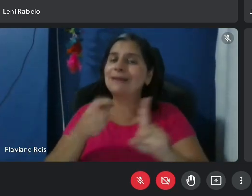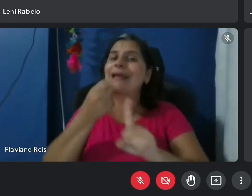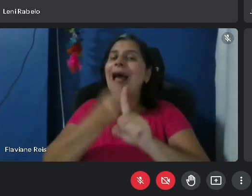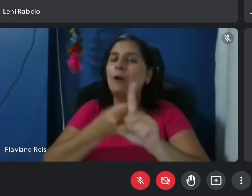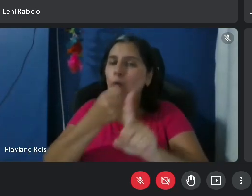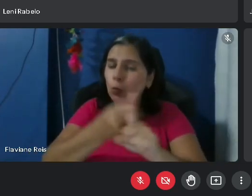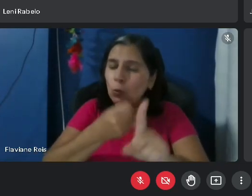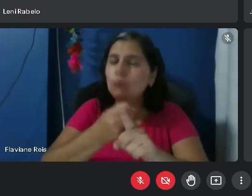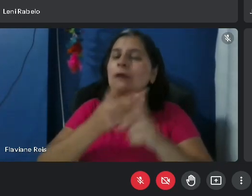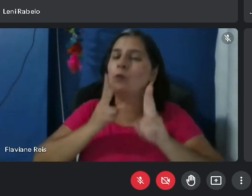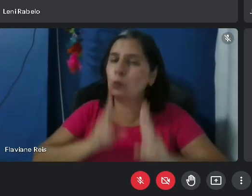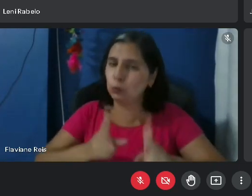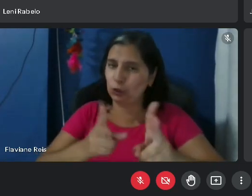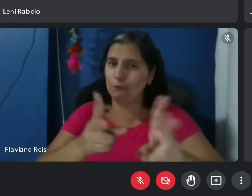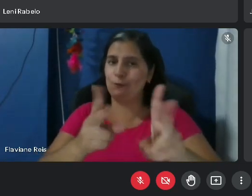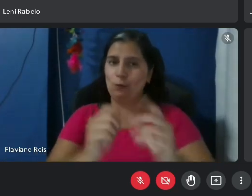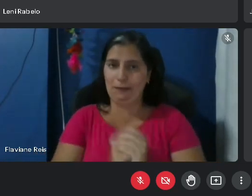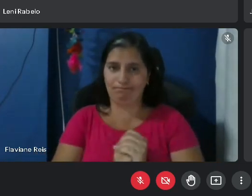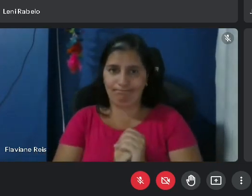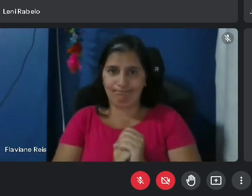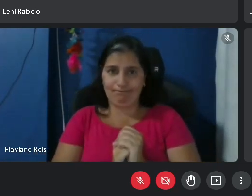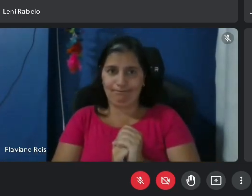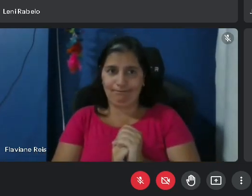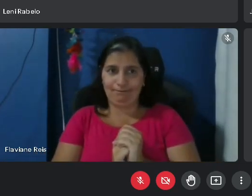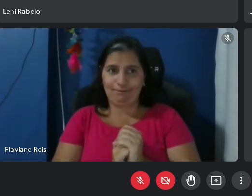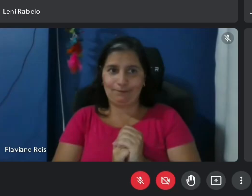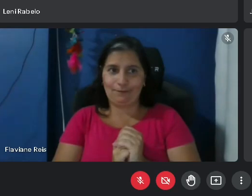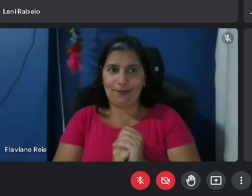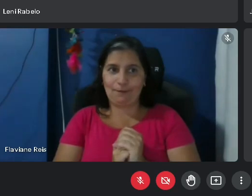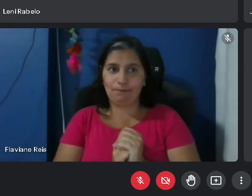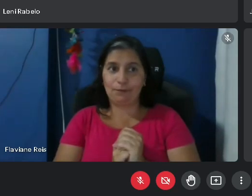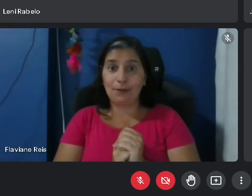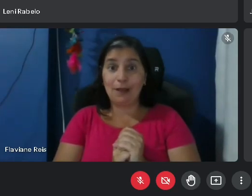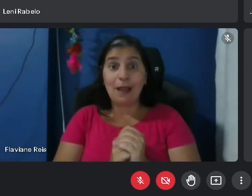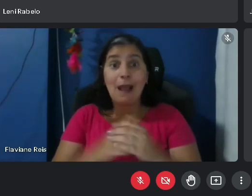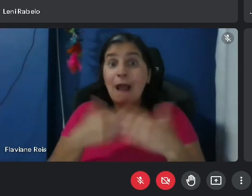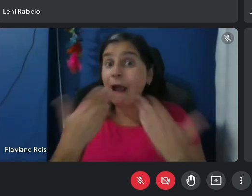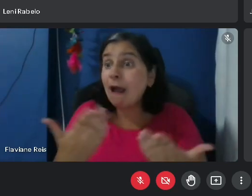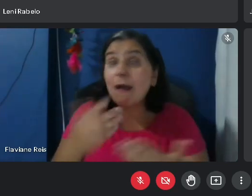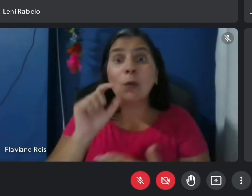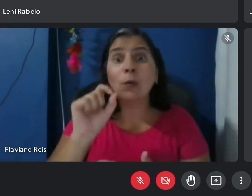E hoje a gente vê isso muito pouco. Então, a gente insiste nessa luta e continua lutando para isso.